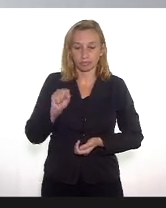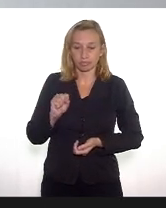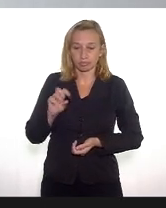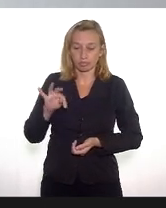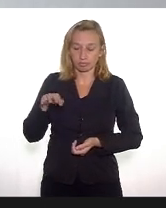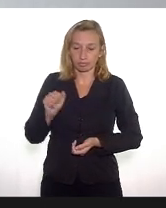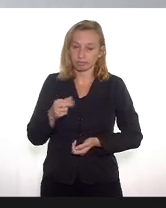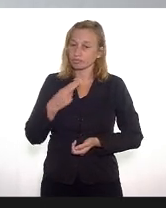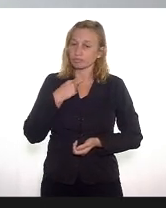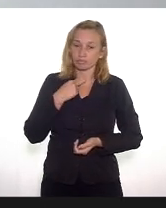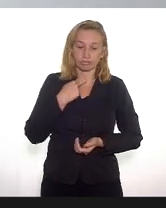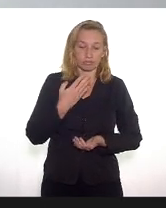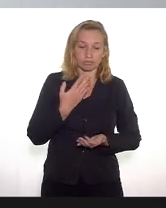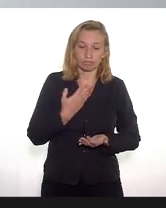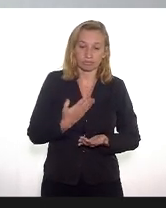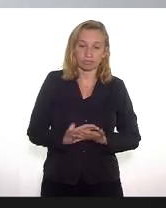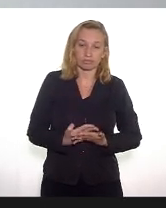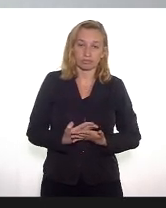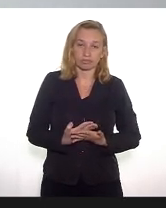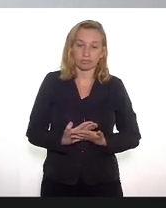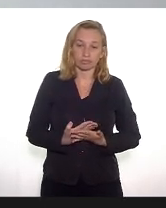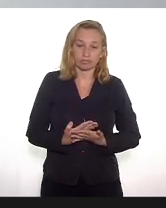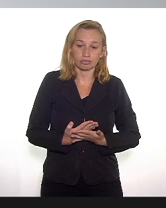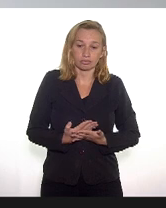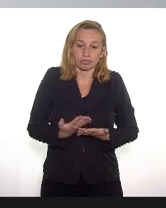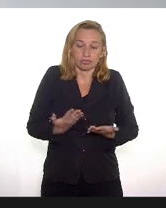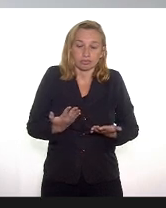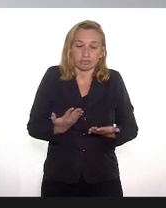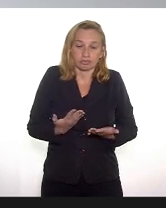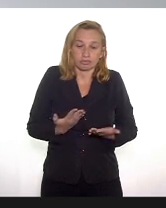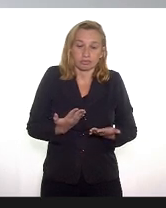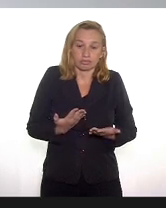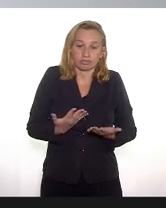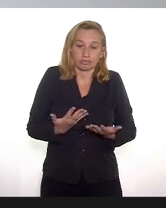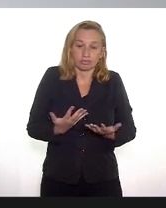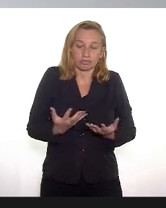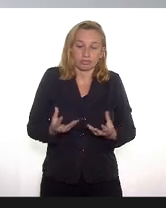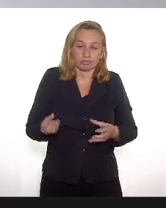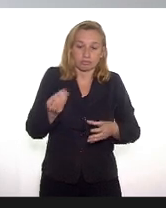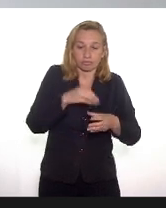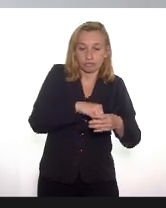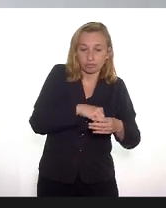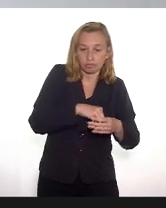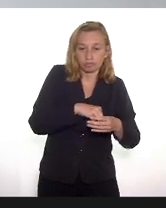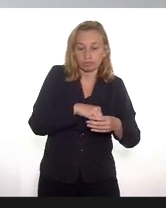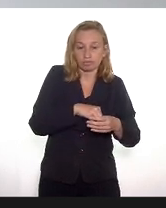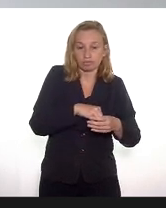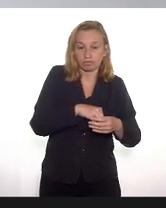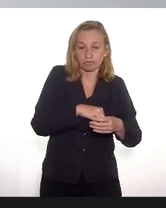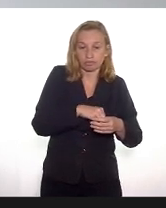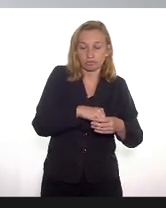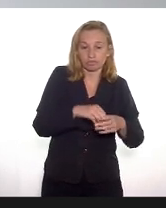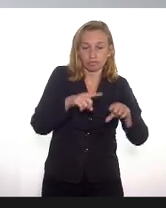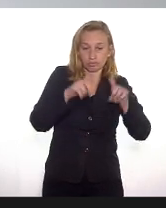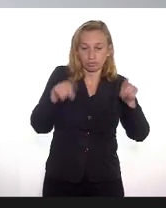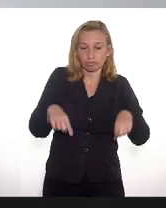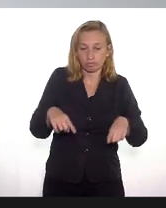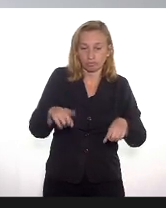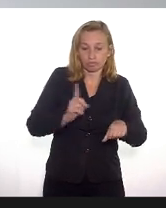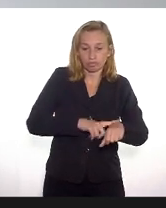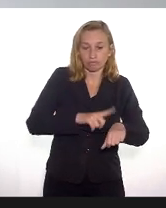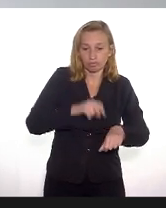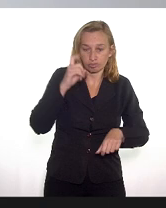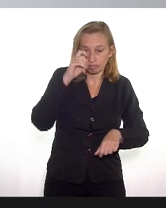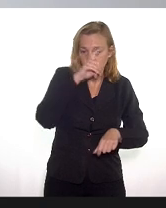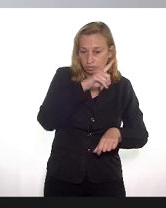não podem acabar sendo encaixados com os servidores no momento da dificuldade e desencaixados no